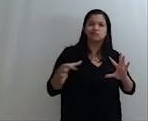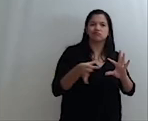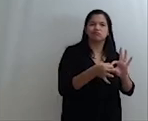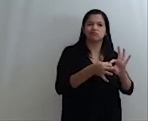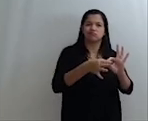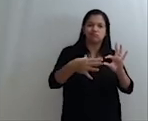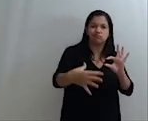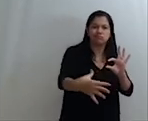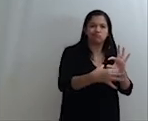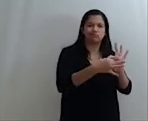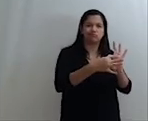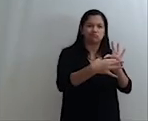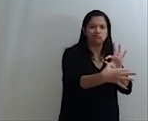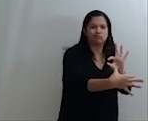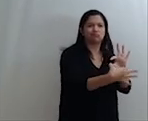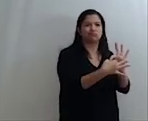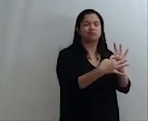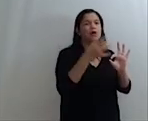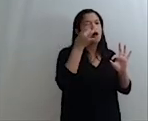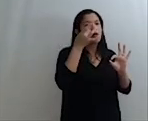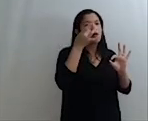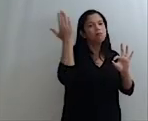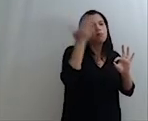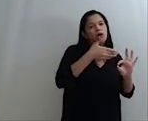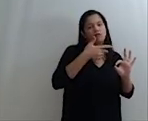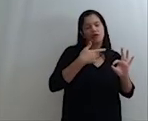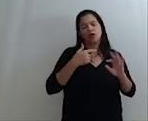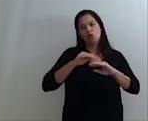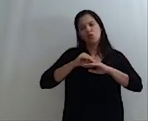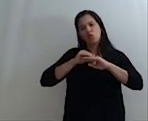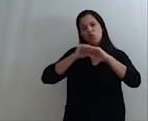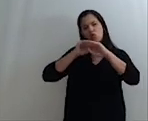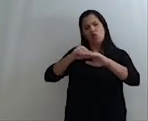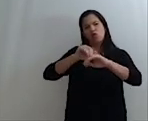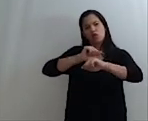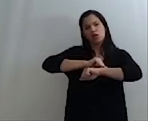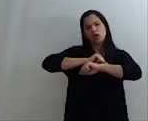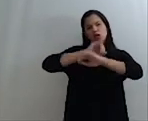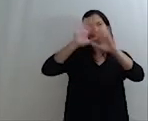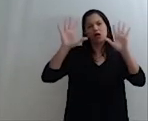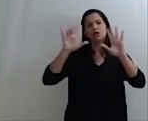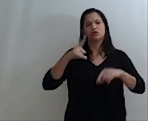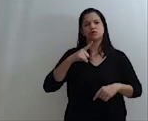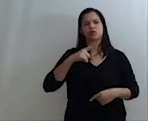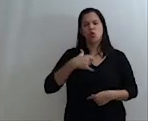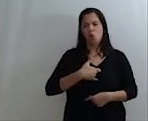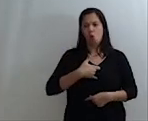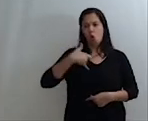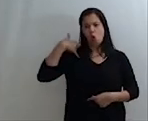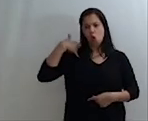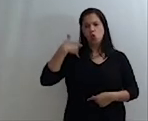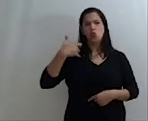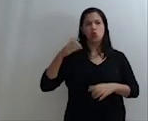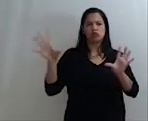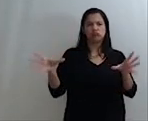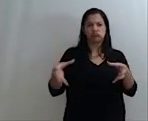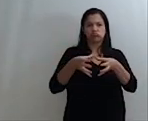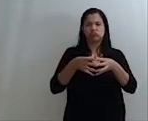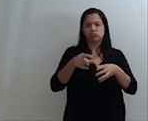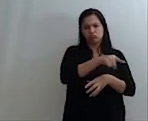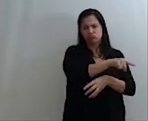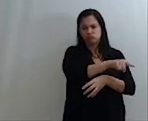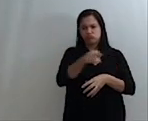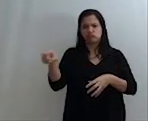sincera aos meus pares e e e com orgulho de pertencer a uma turma que se abre a essa possibilidade